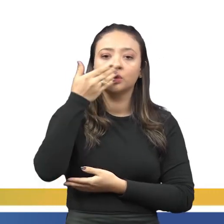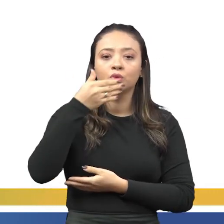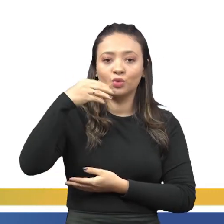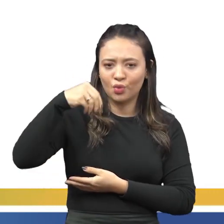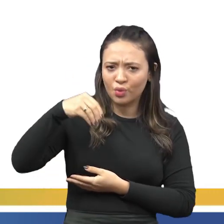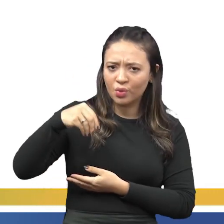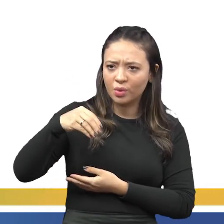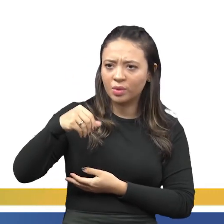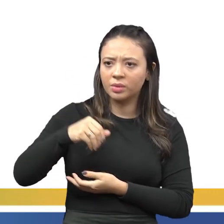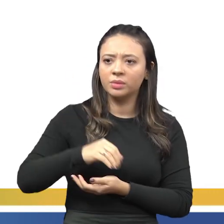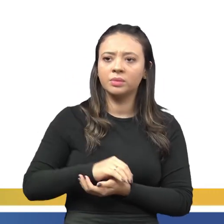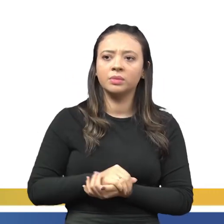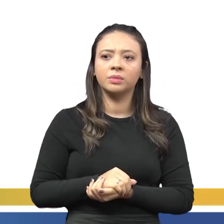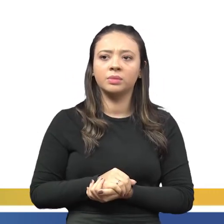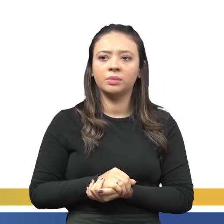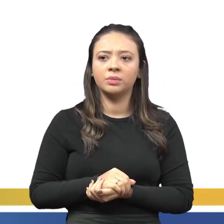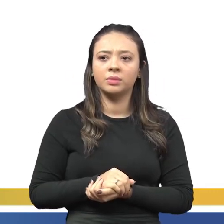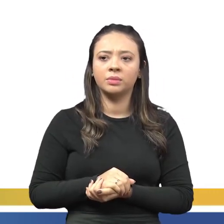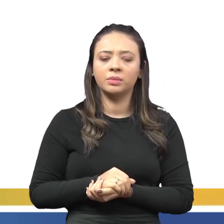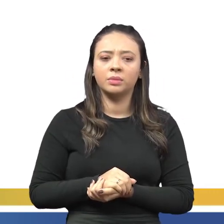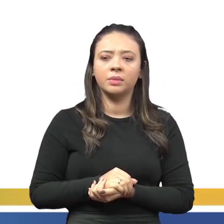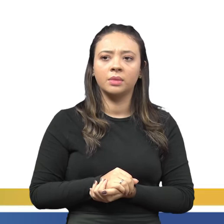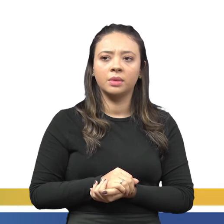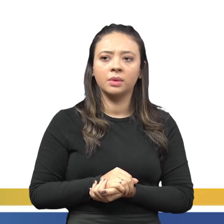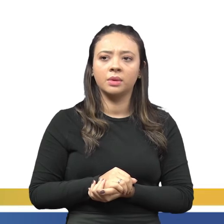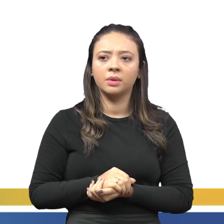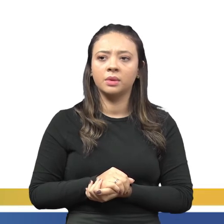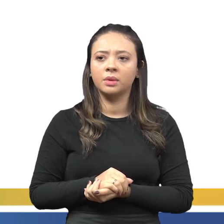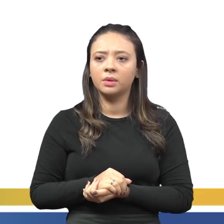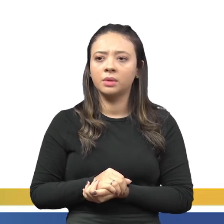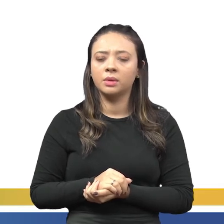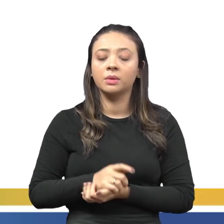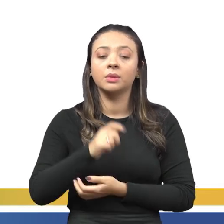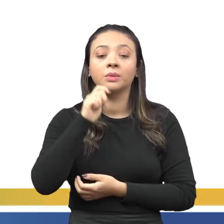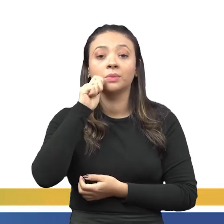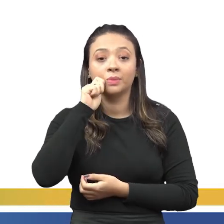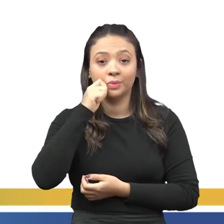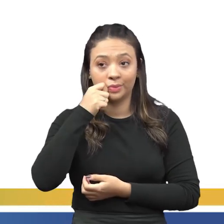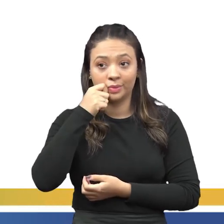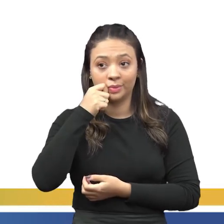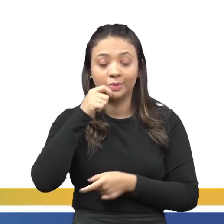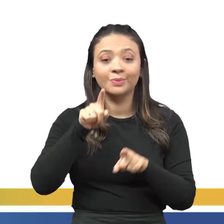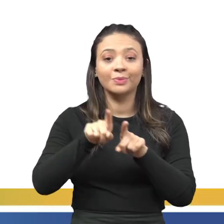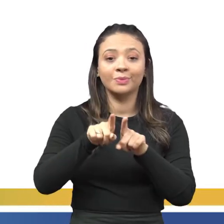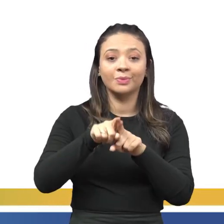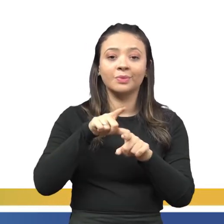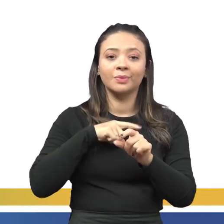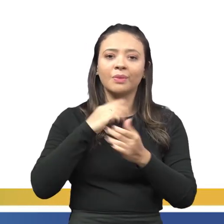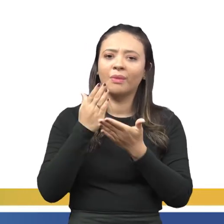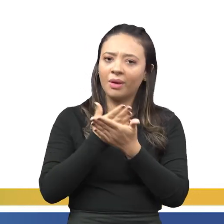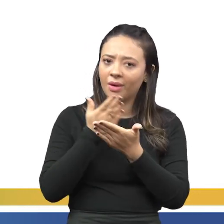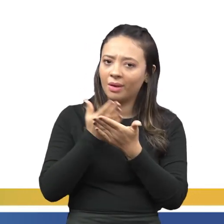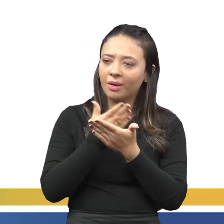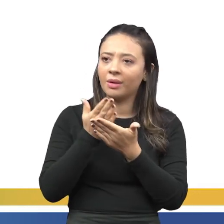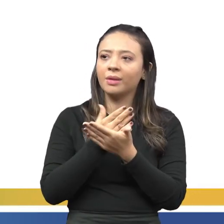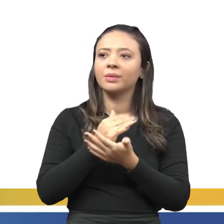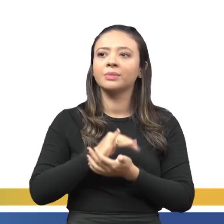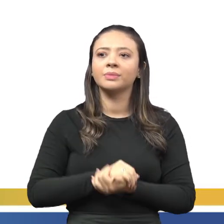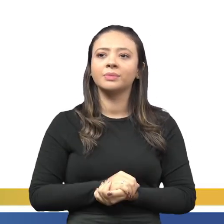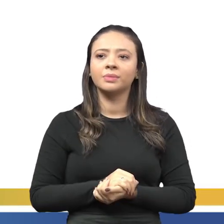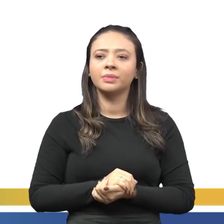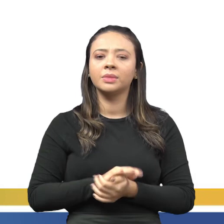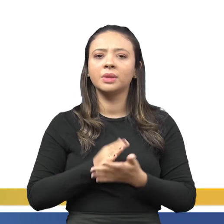Papayas, mamão. Sugar, açúcar. E bread, pão. Ainda